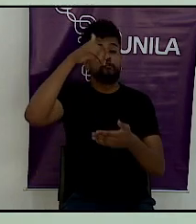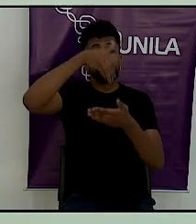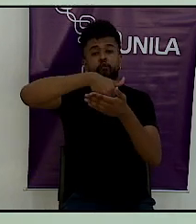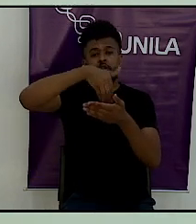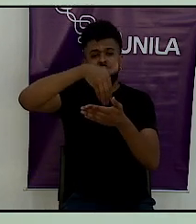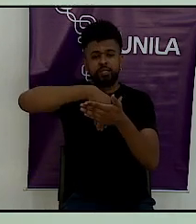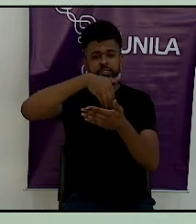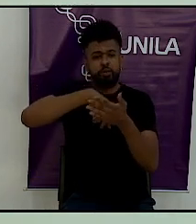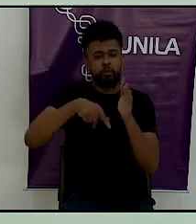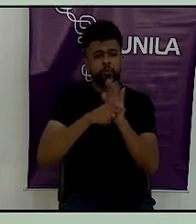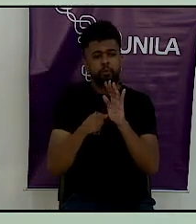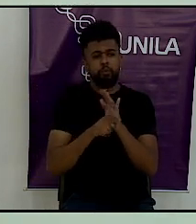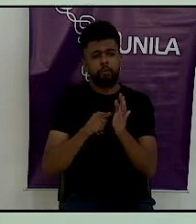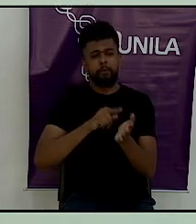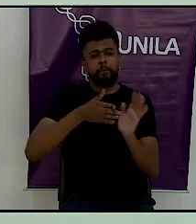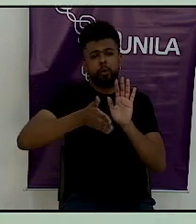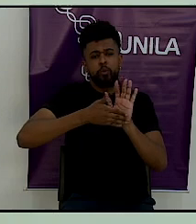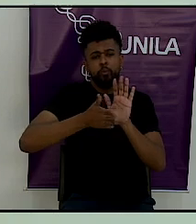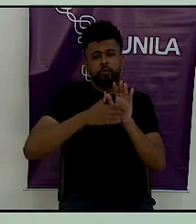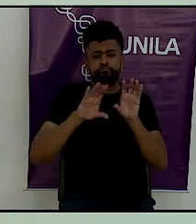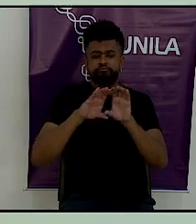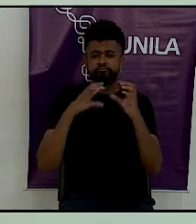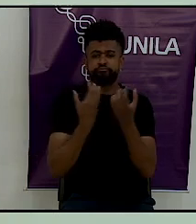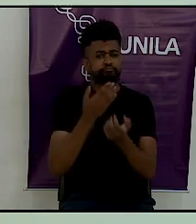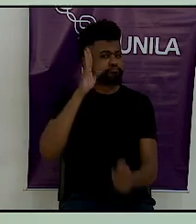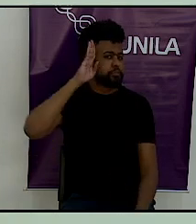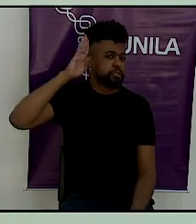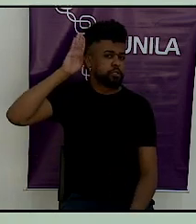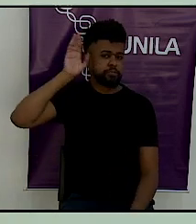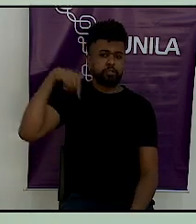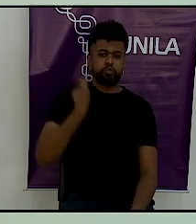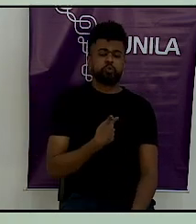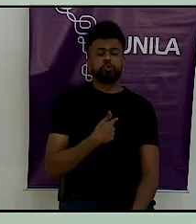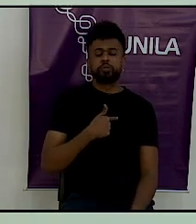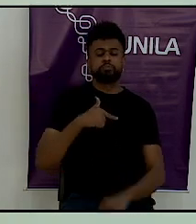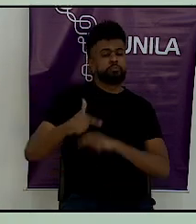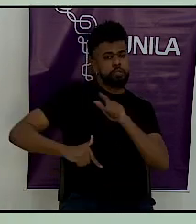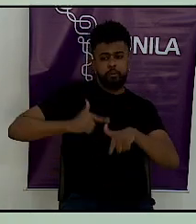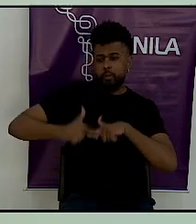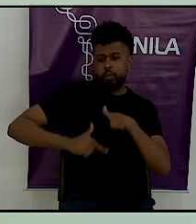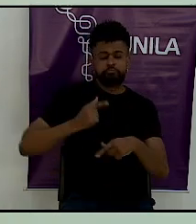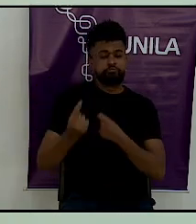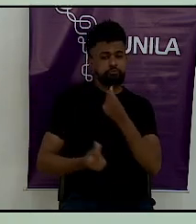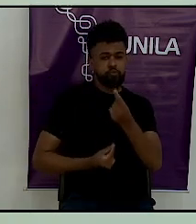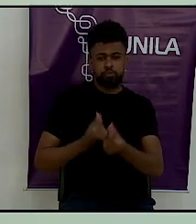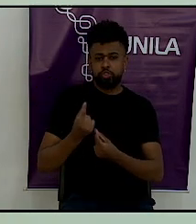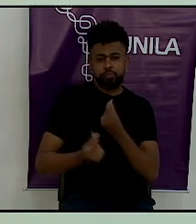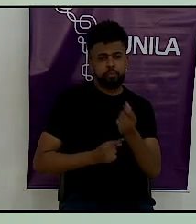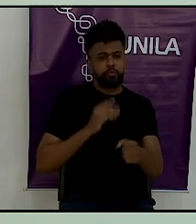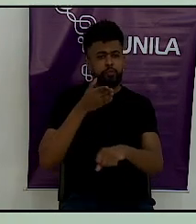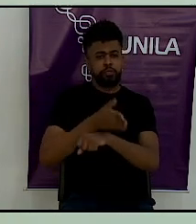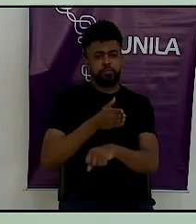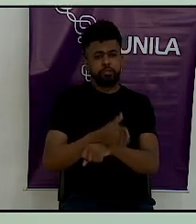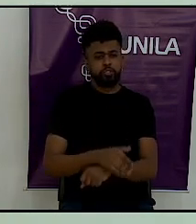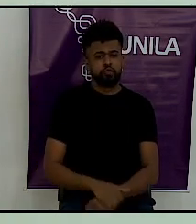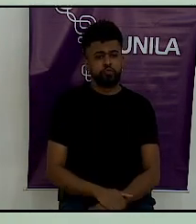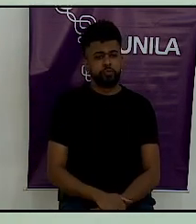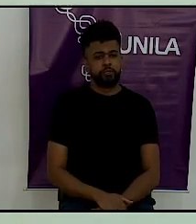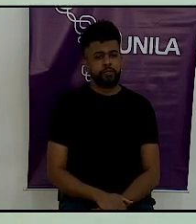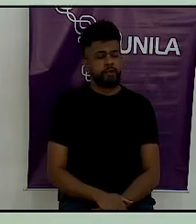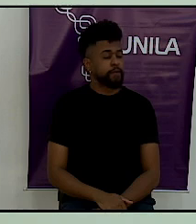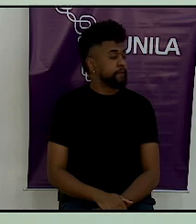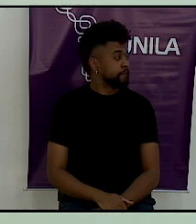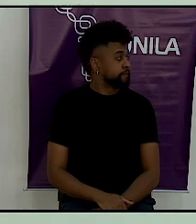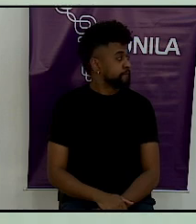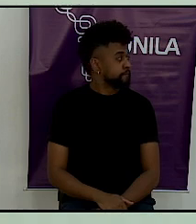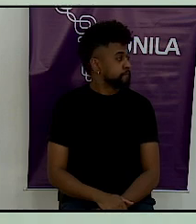votação dessas propostas pela comunidade acadêmica do que a gente trabalha aí com orçamento participativo. Então,